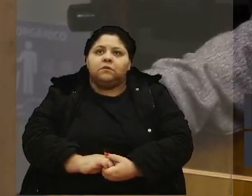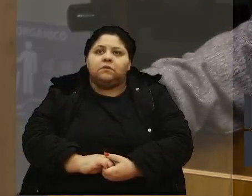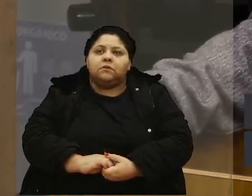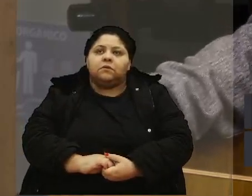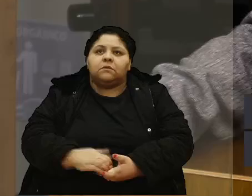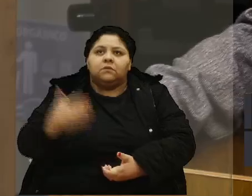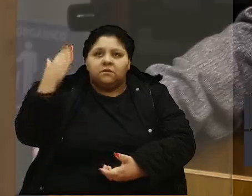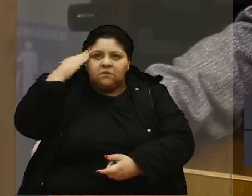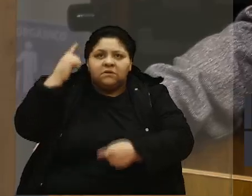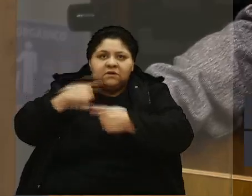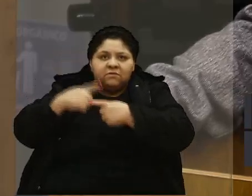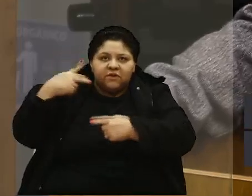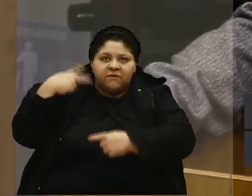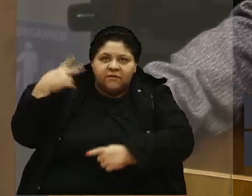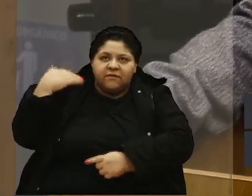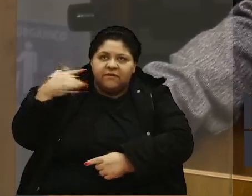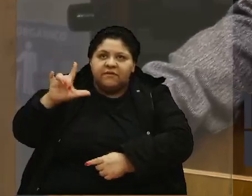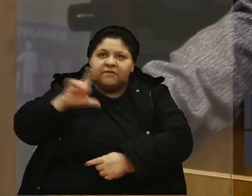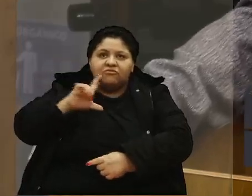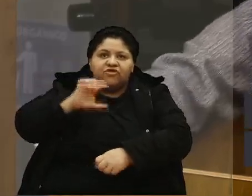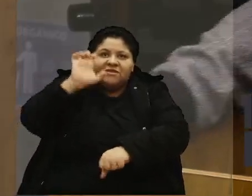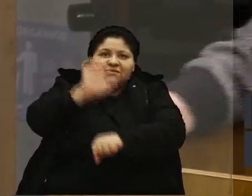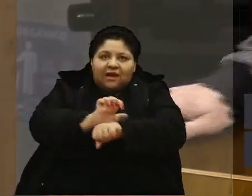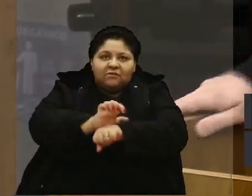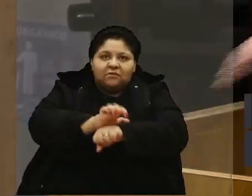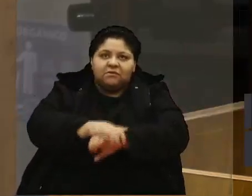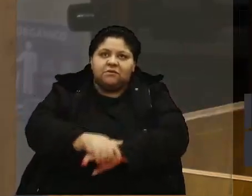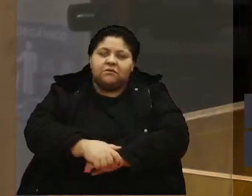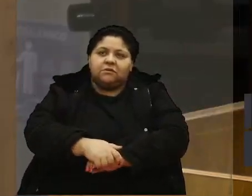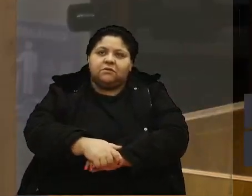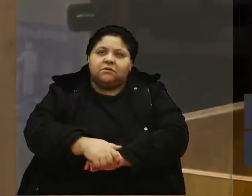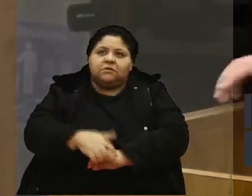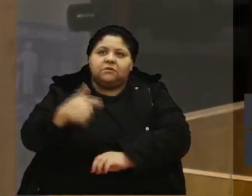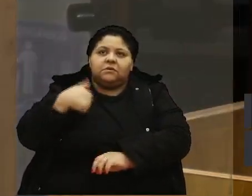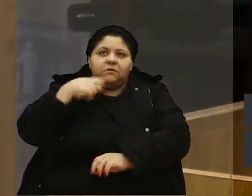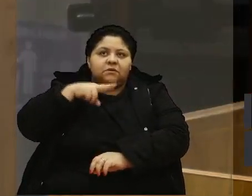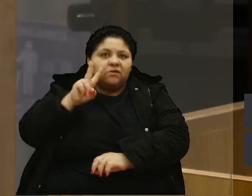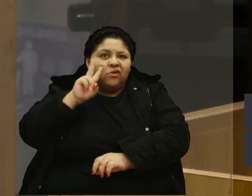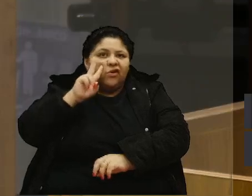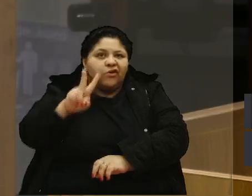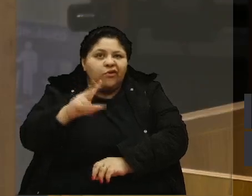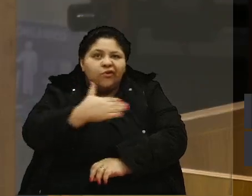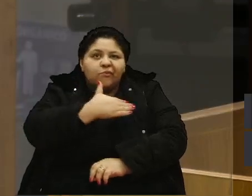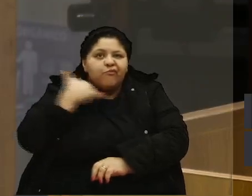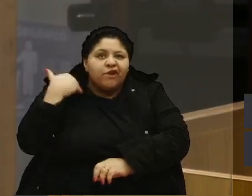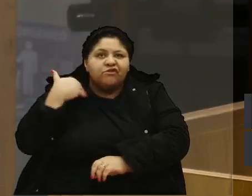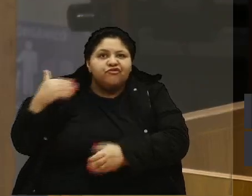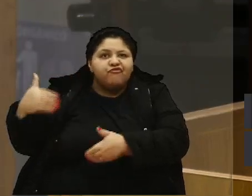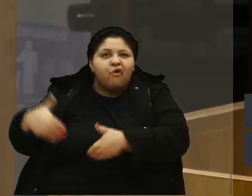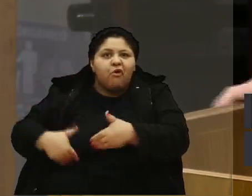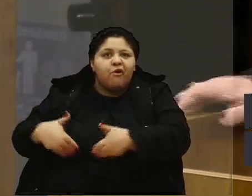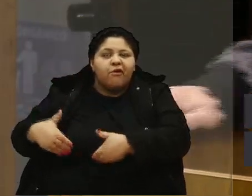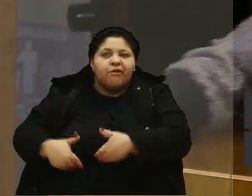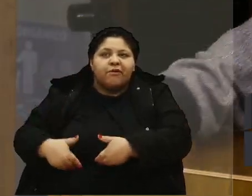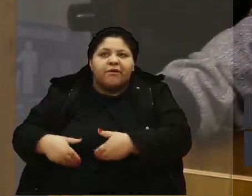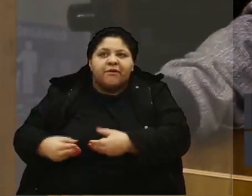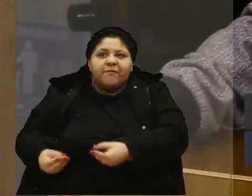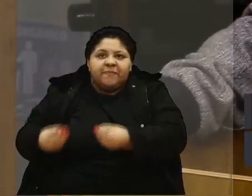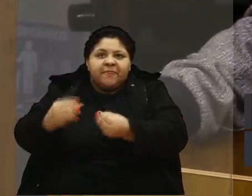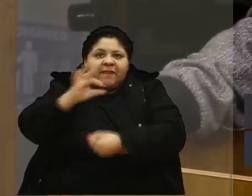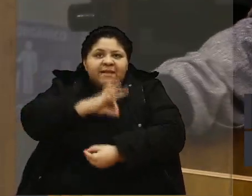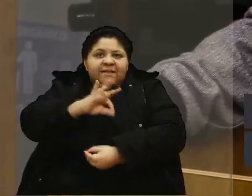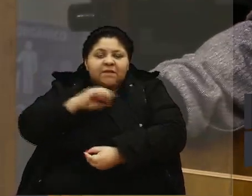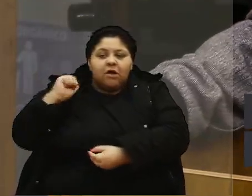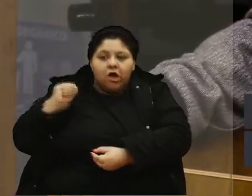Sabe por quê, vereadora Andressa? Porque não tinha Estado. Eu nunca vi alguém que está morrendo de fome e recebe um Bolsa